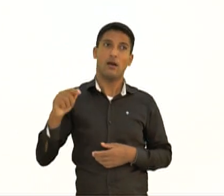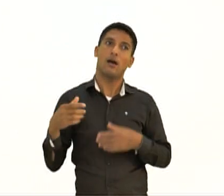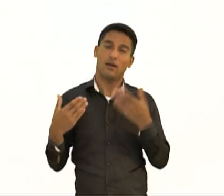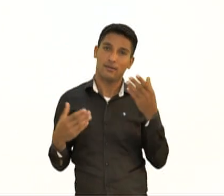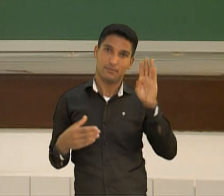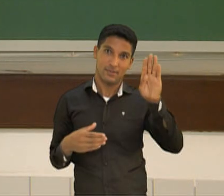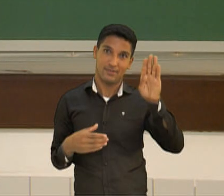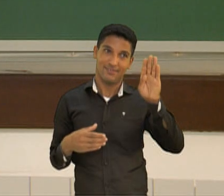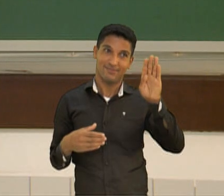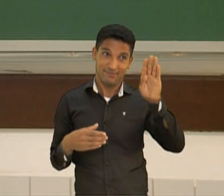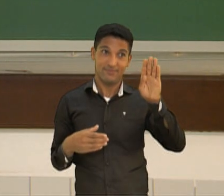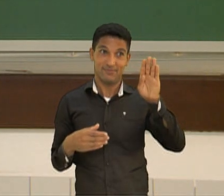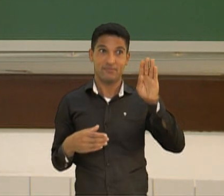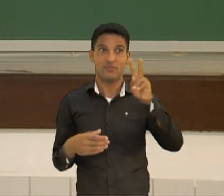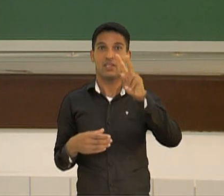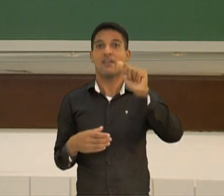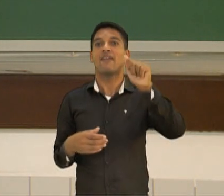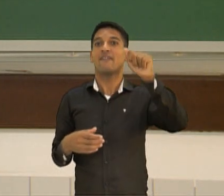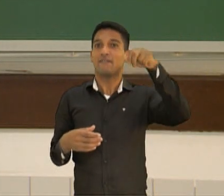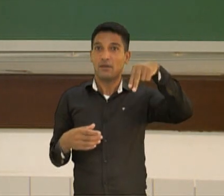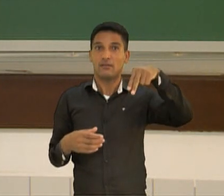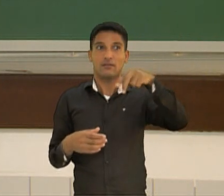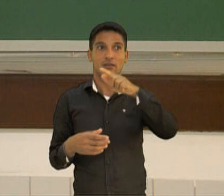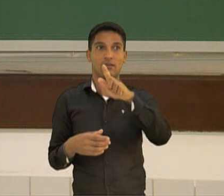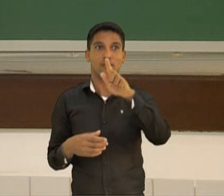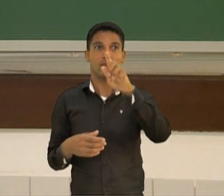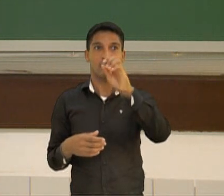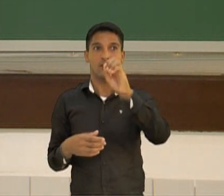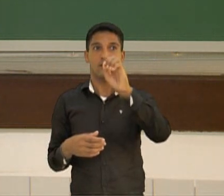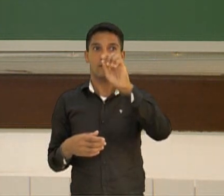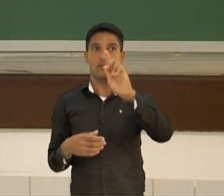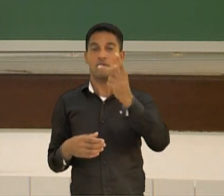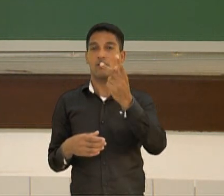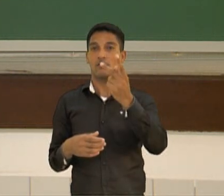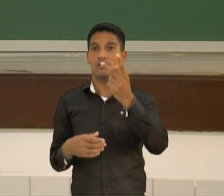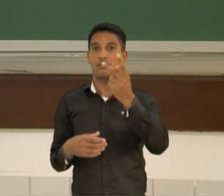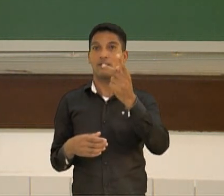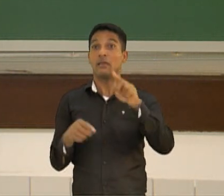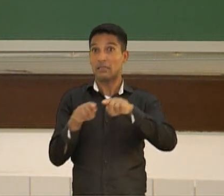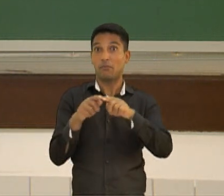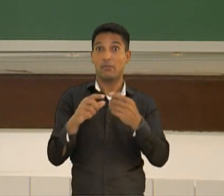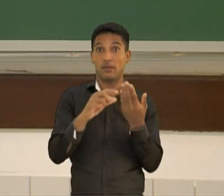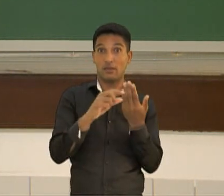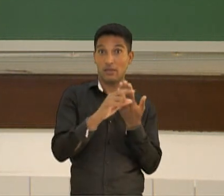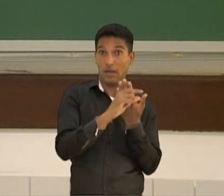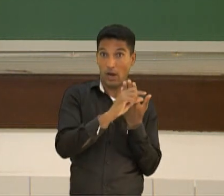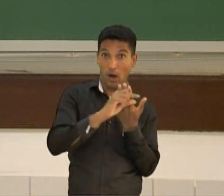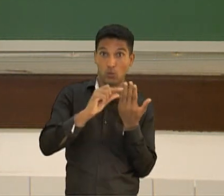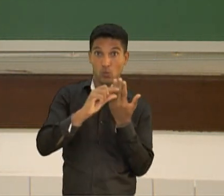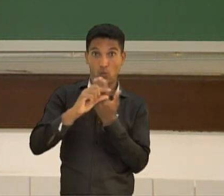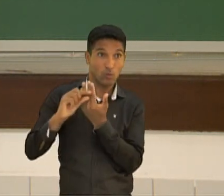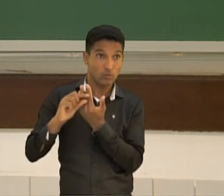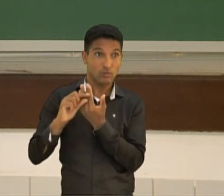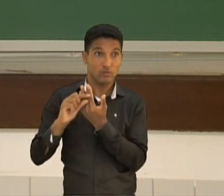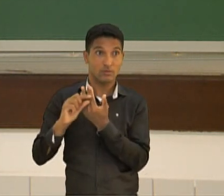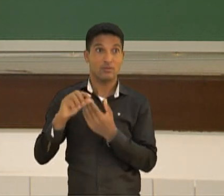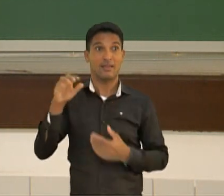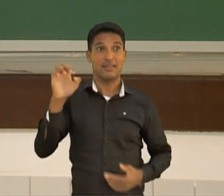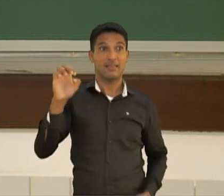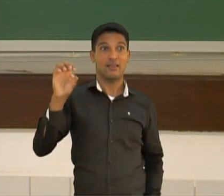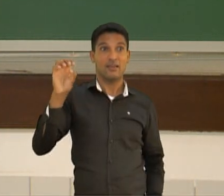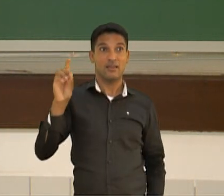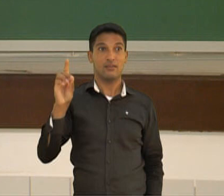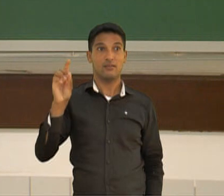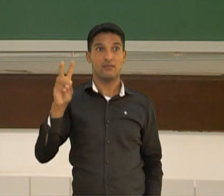O Munch como um grande representante e o Van Gogh quem ajudou a chegar lá. Então, ambos andaram muito próximos, né,